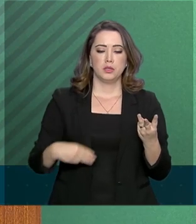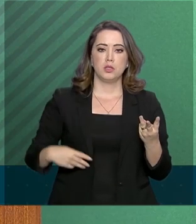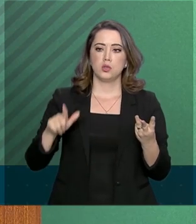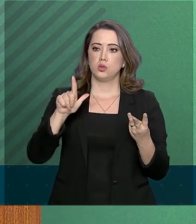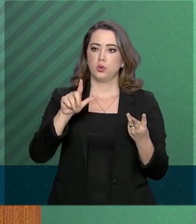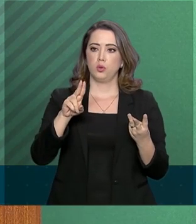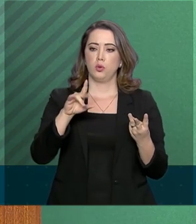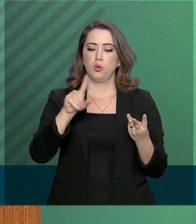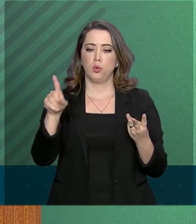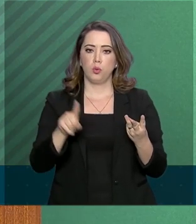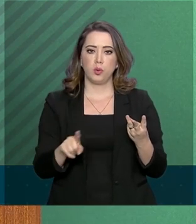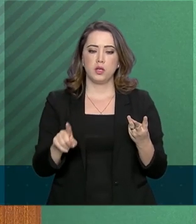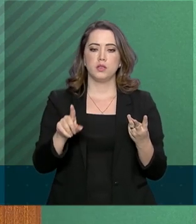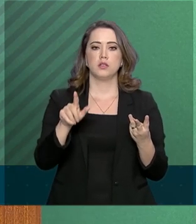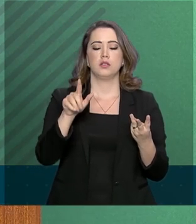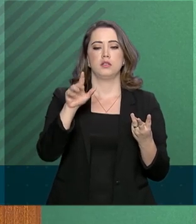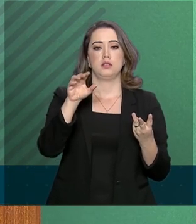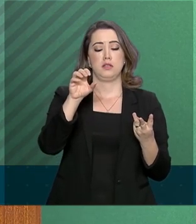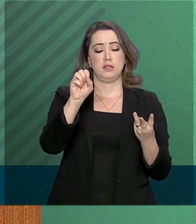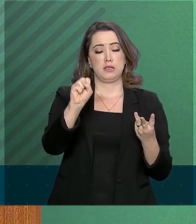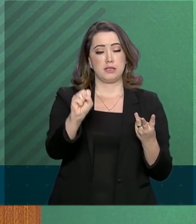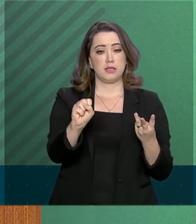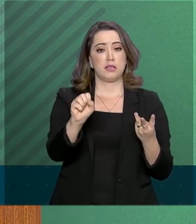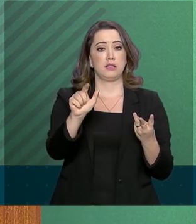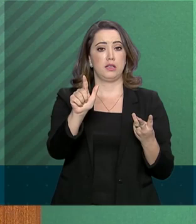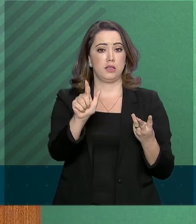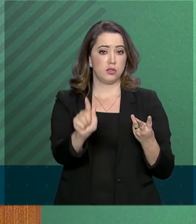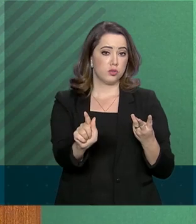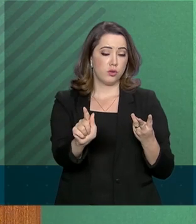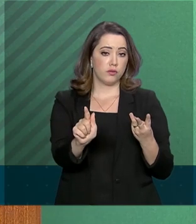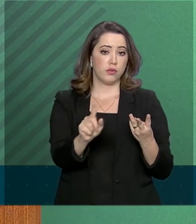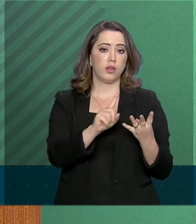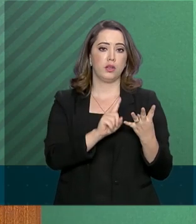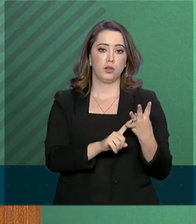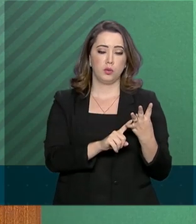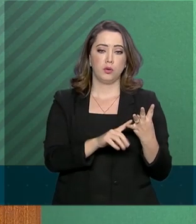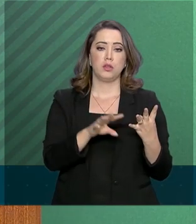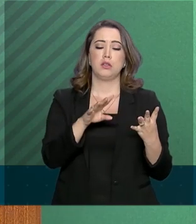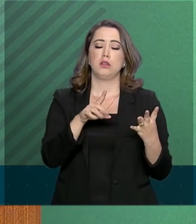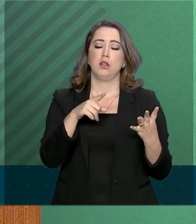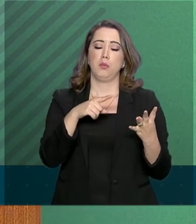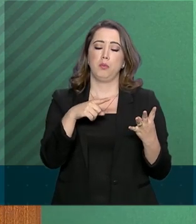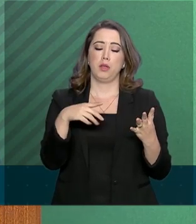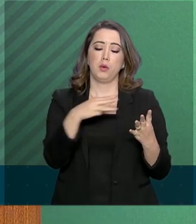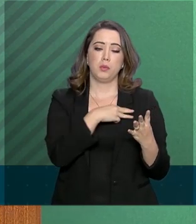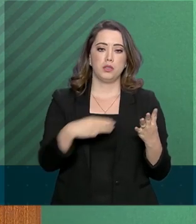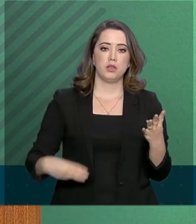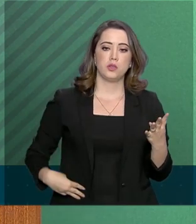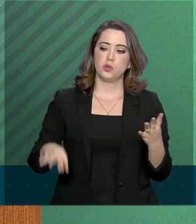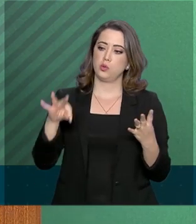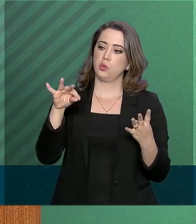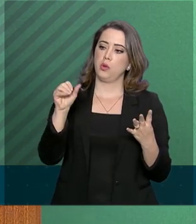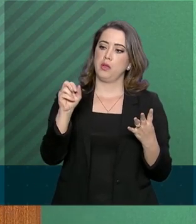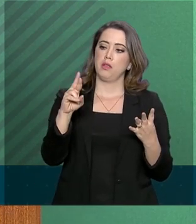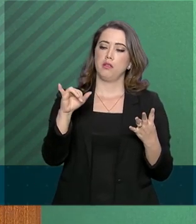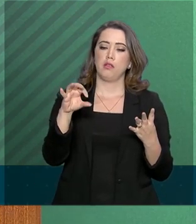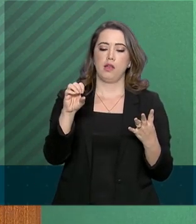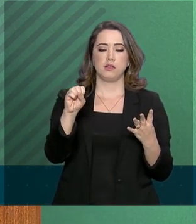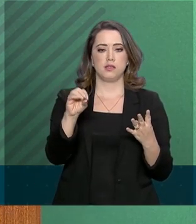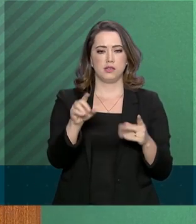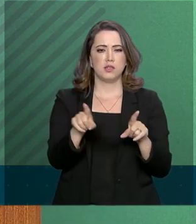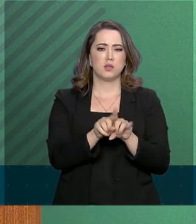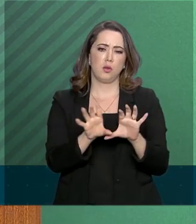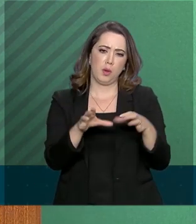e tarcísio de freitas da infraestrutura além de parlamentares inaugurou